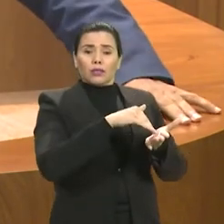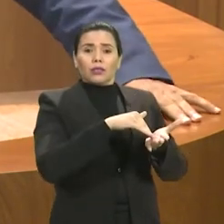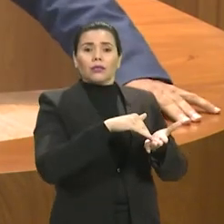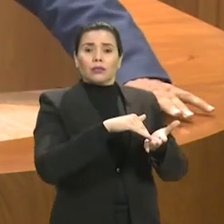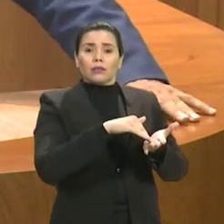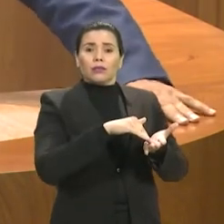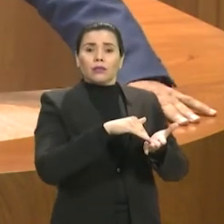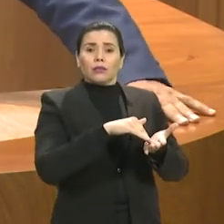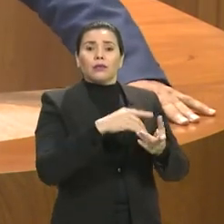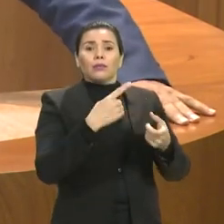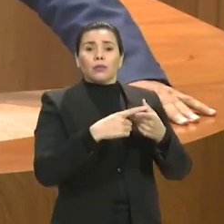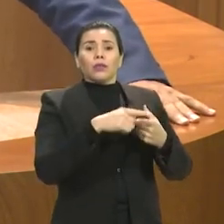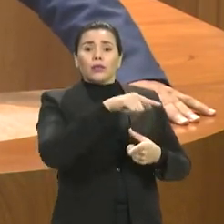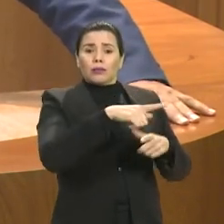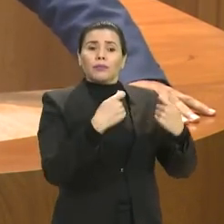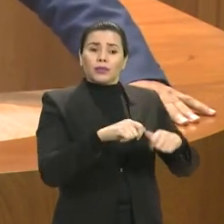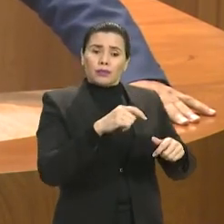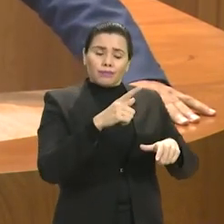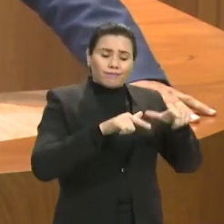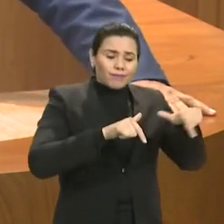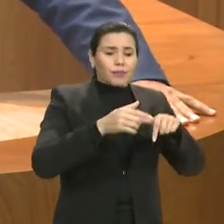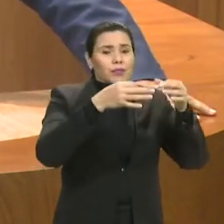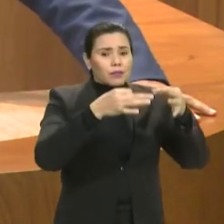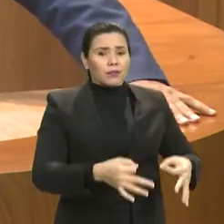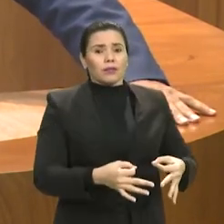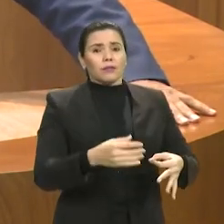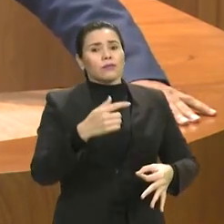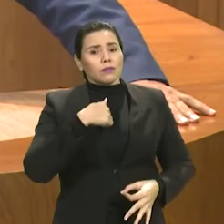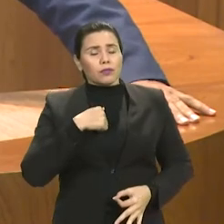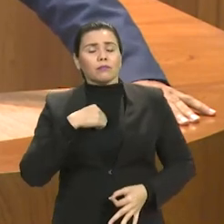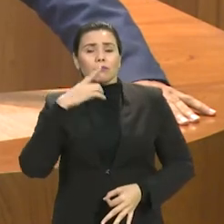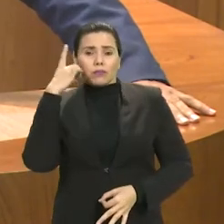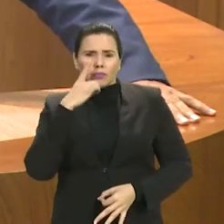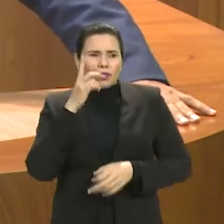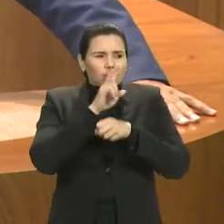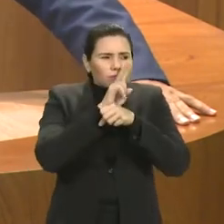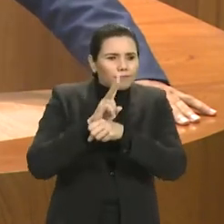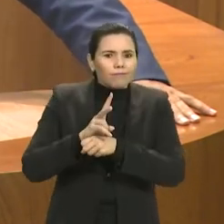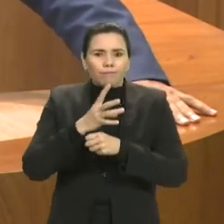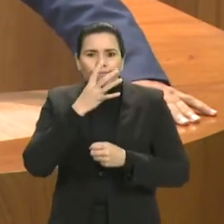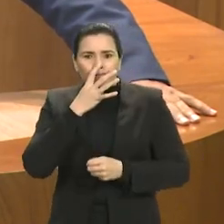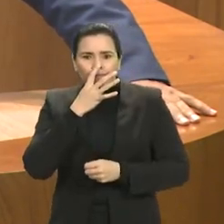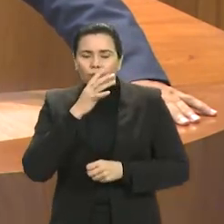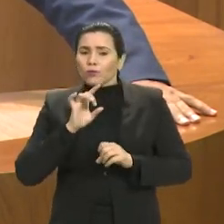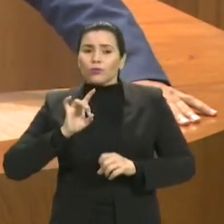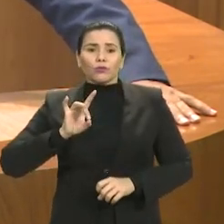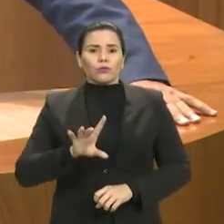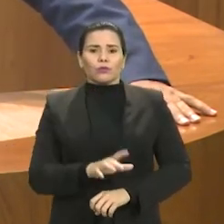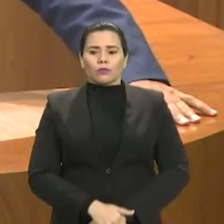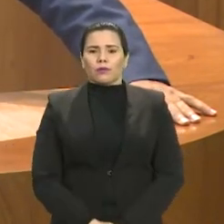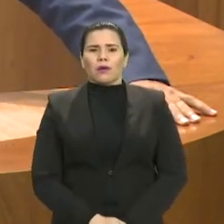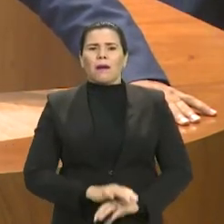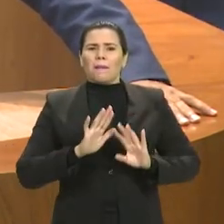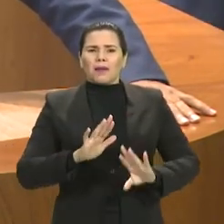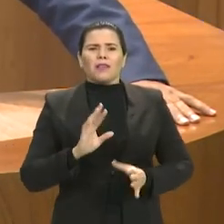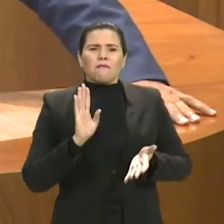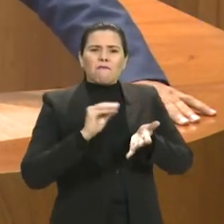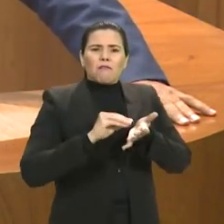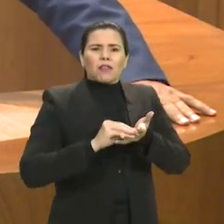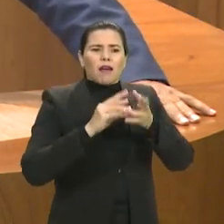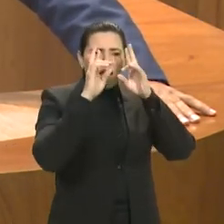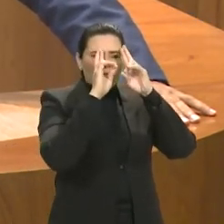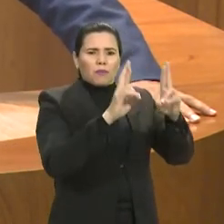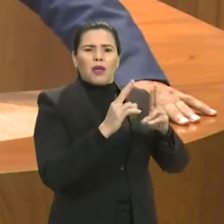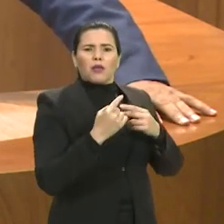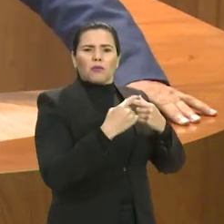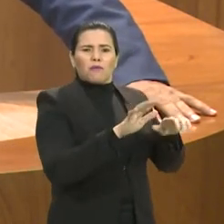satisfação como secretário de governo. Então, de forma ofensiva, caluniosa, desrespeitosa, com o